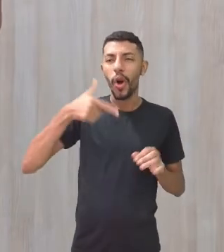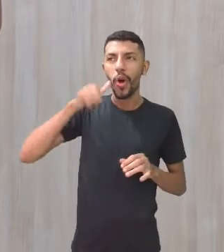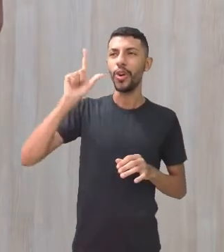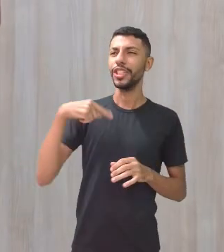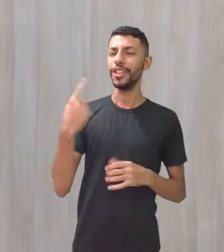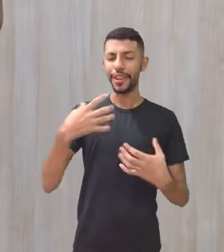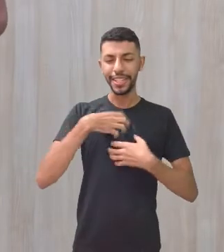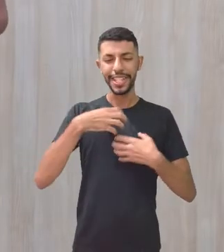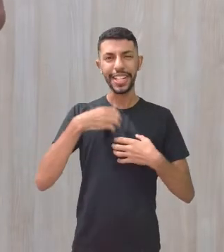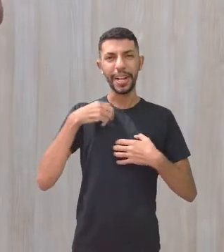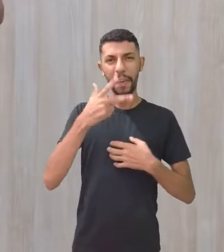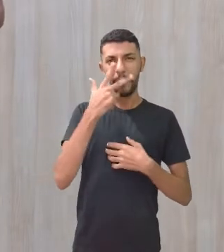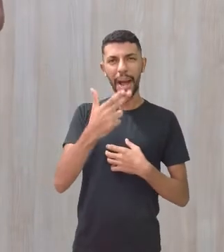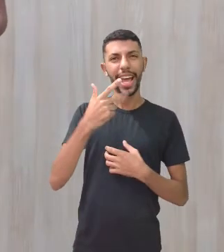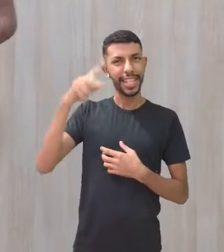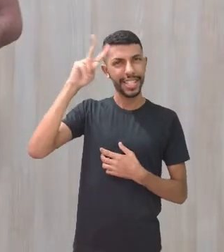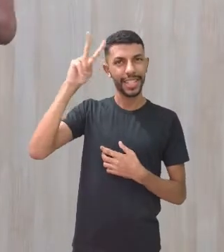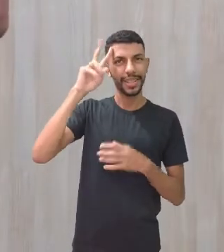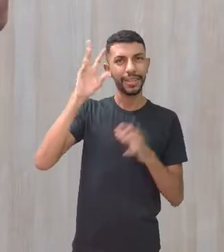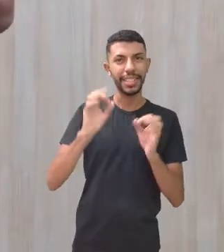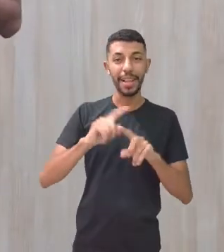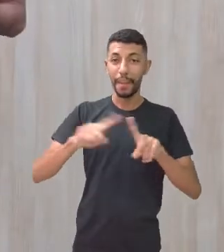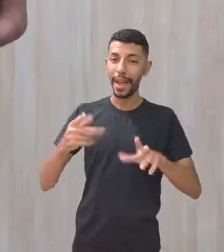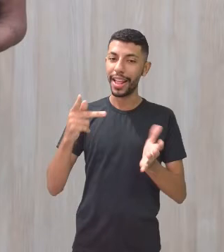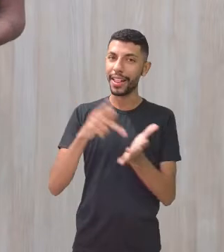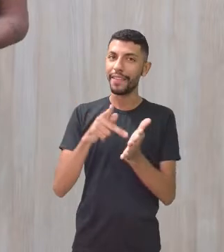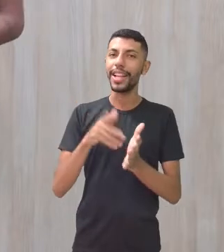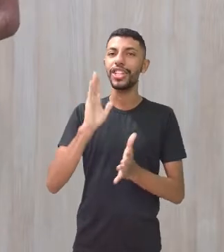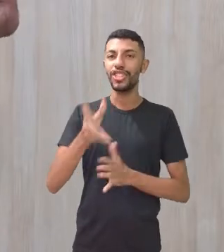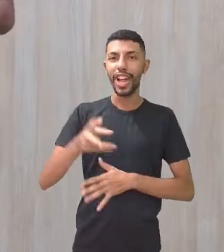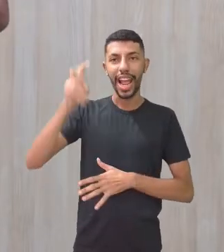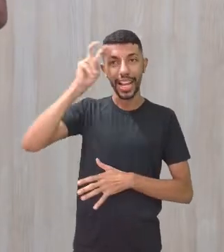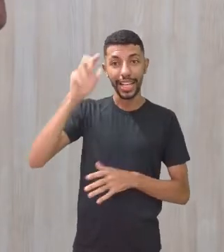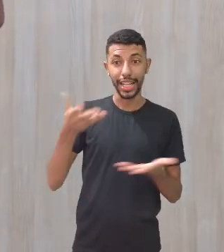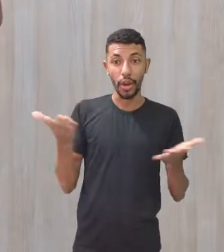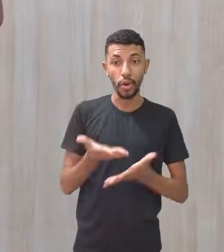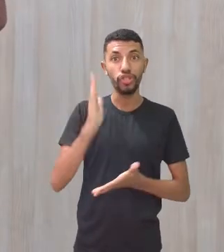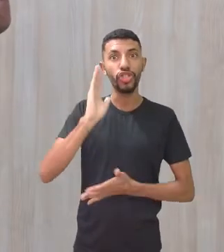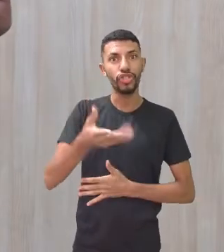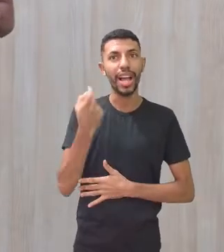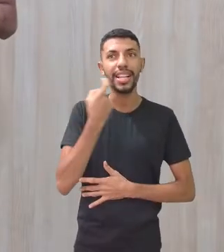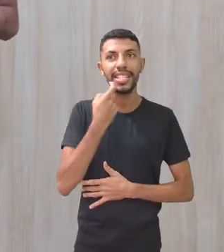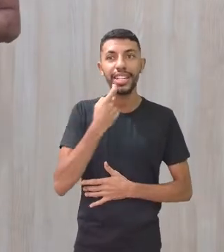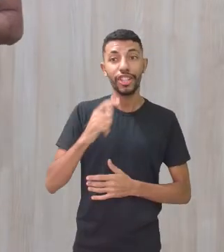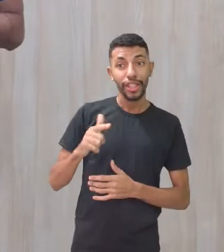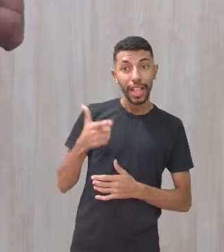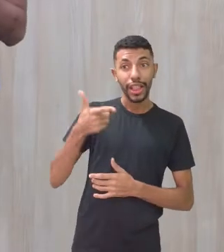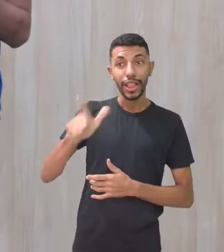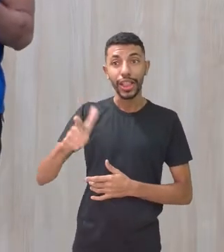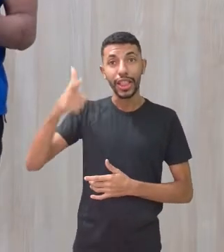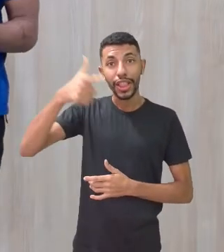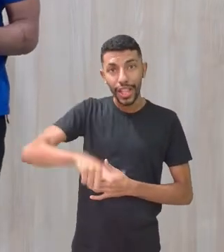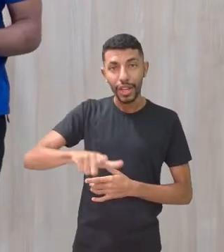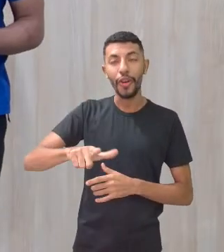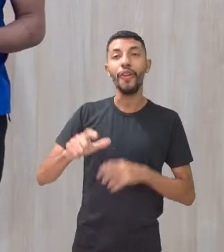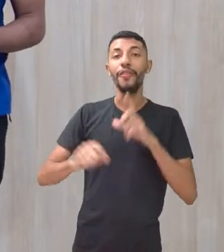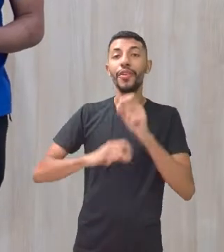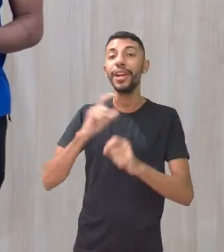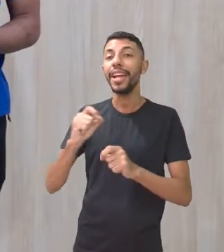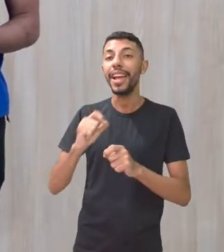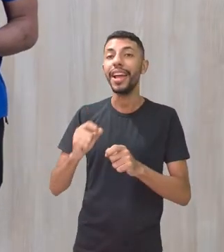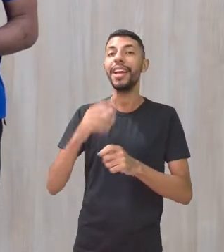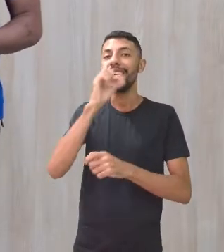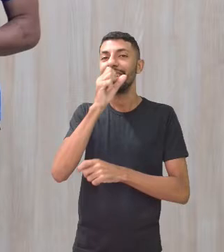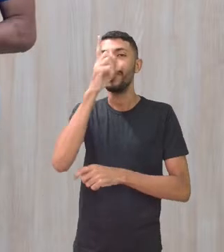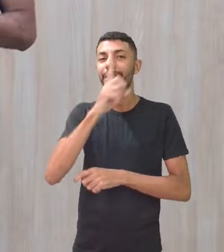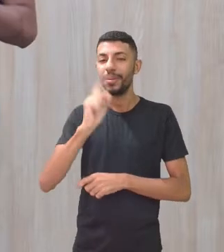segunda ainda, né? Mas era quinta-feira, já hoje já é sexta. Já estamos aí com mais um final de semana para descansar, para